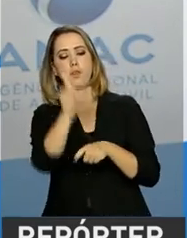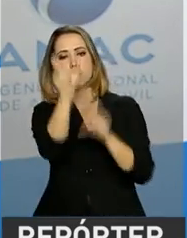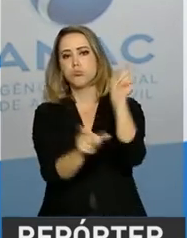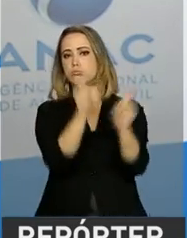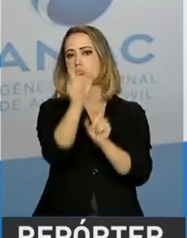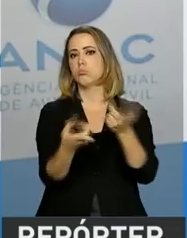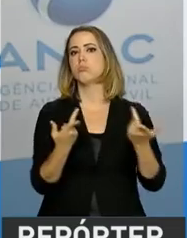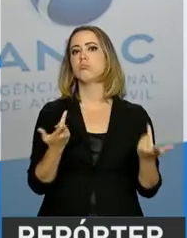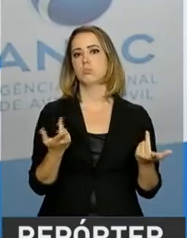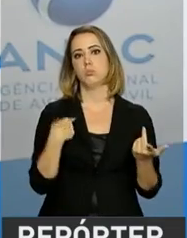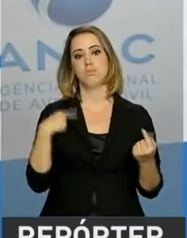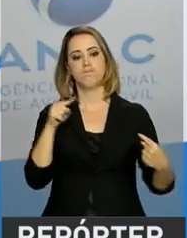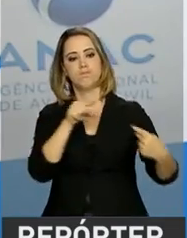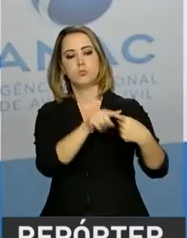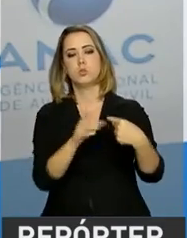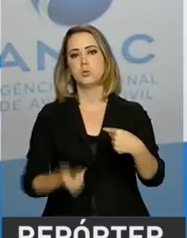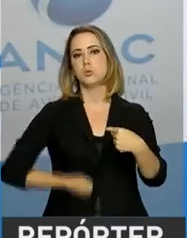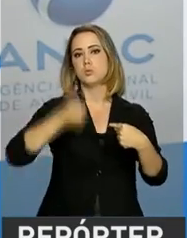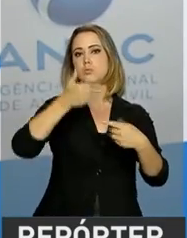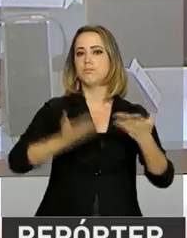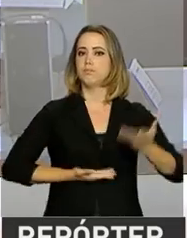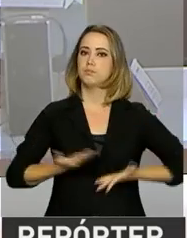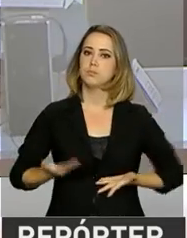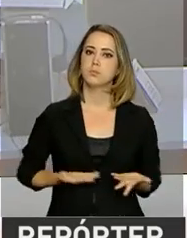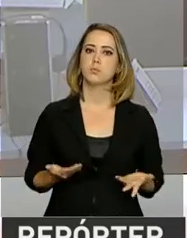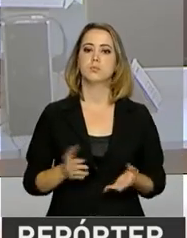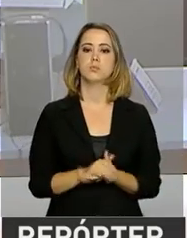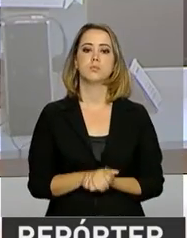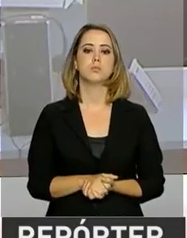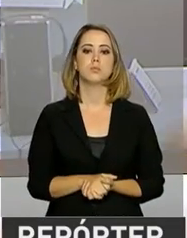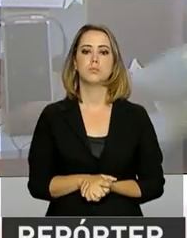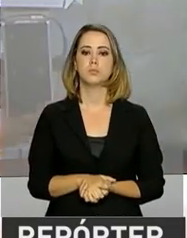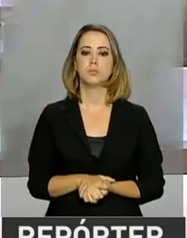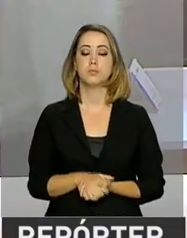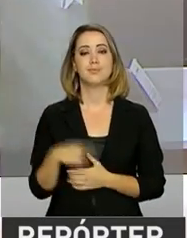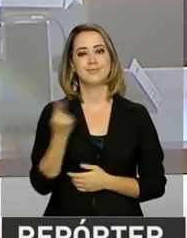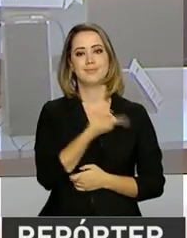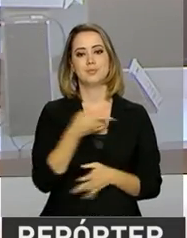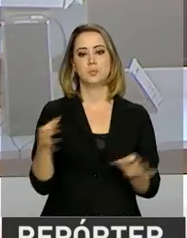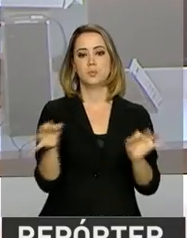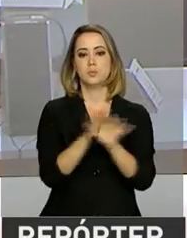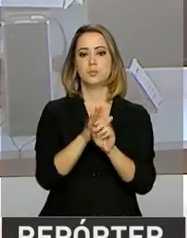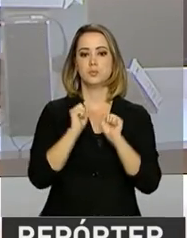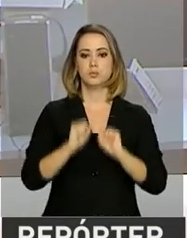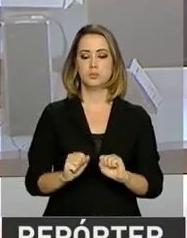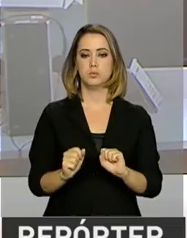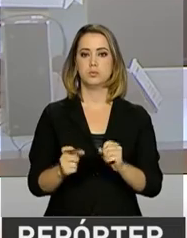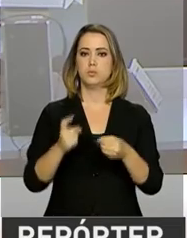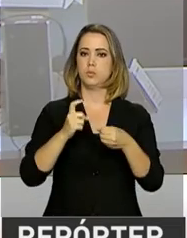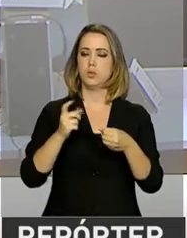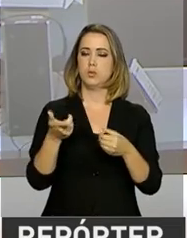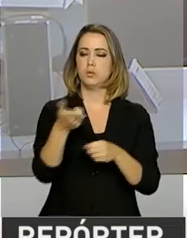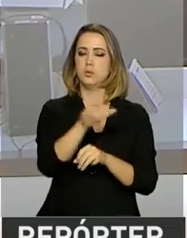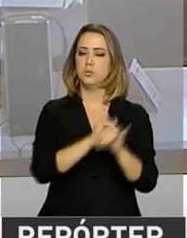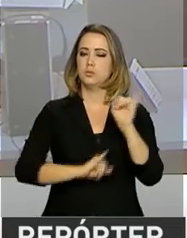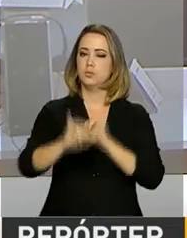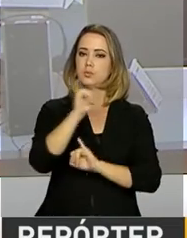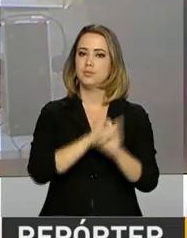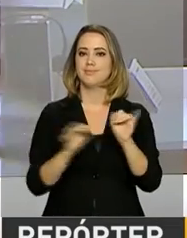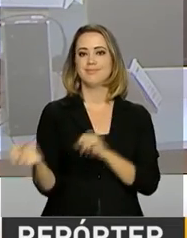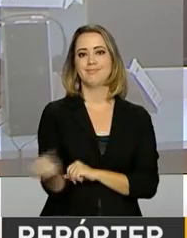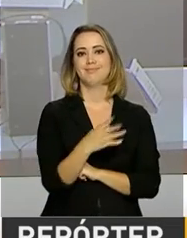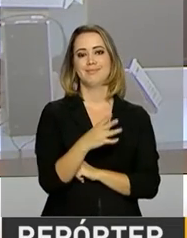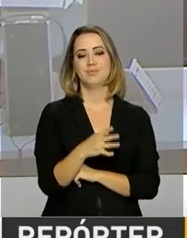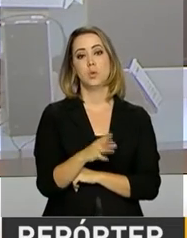têm e direcione melhores serviços bom nós ficamos por aqui podemos voltar a qualquer momento com novas informações